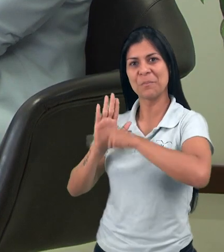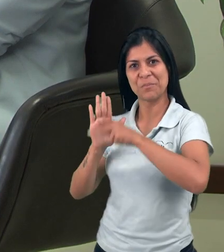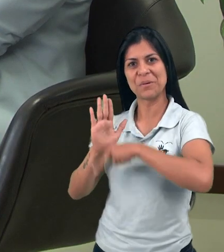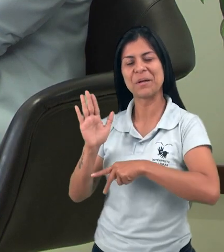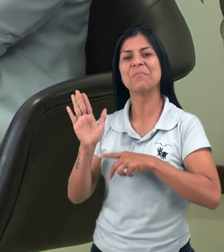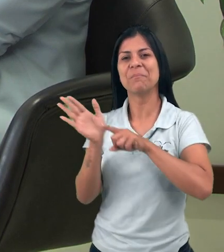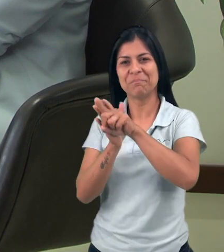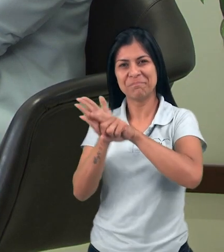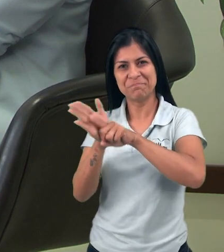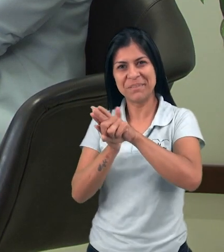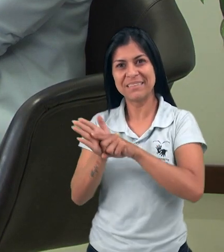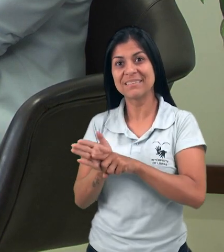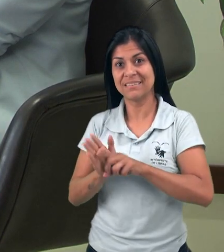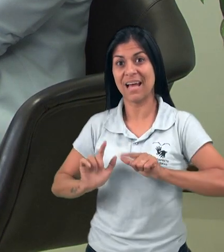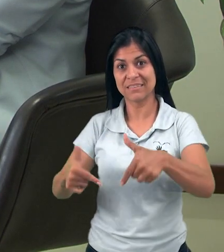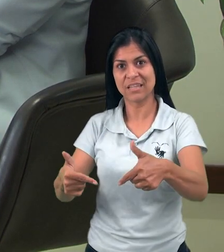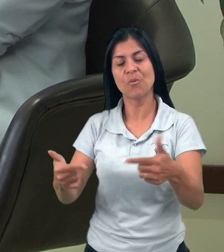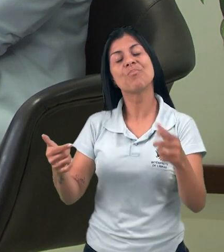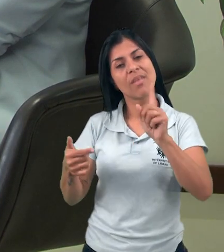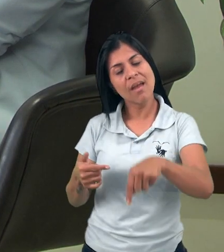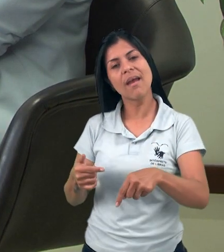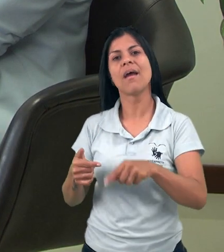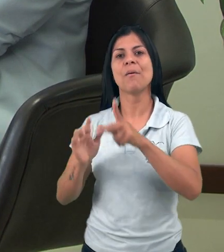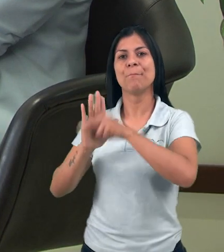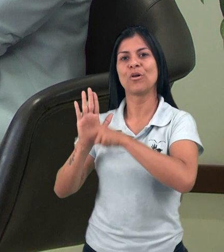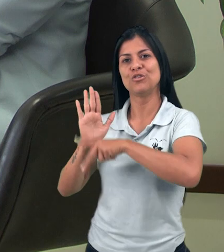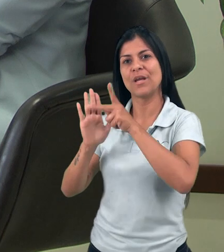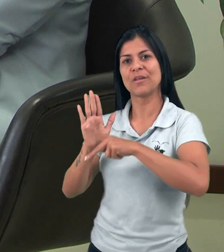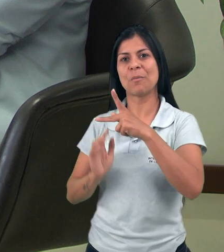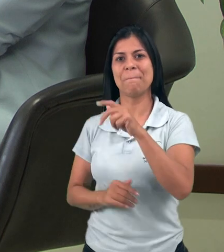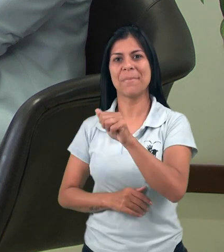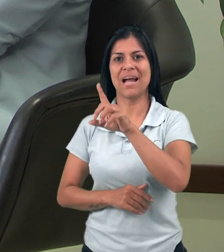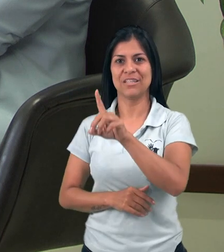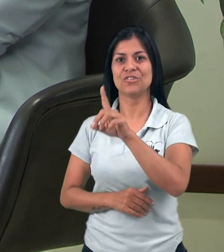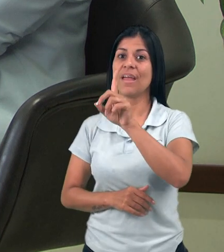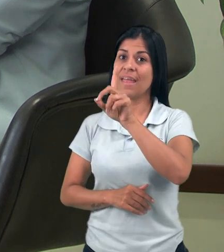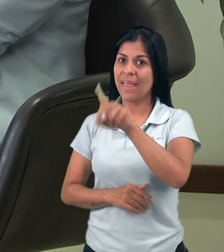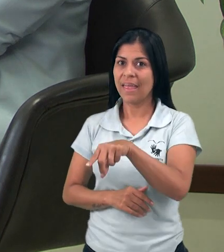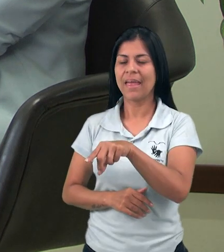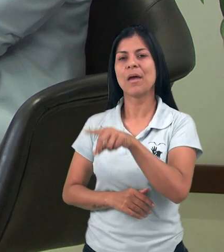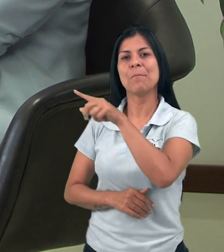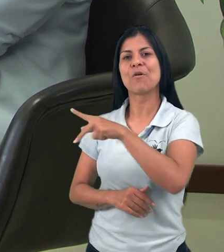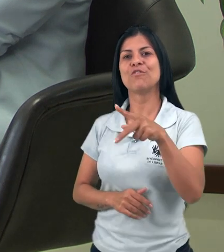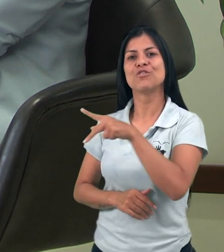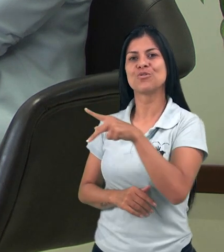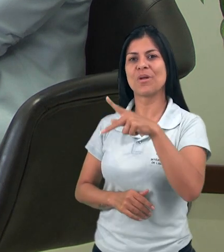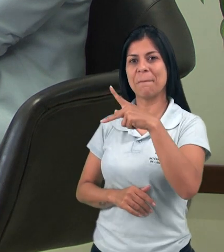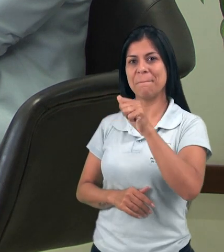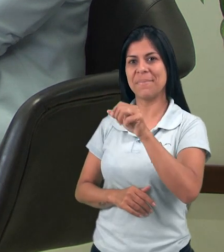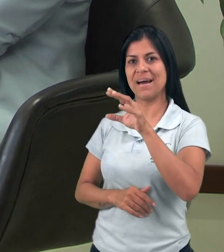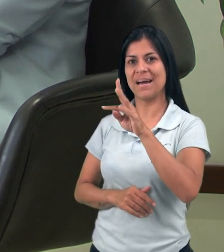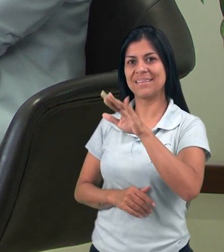Voltamos ao programa Pesquisa em Ação, que hoje fala sobre o projeto PAD Pomeranos. E aqui com a gente a professora Patrícia